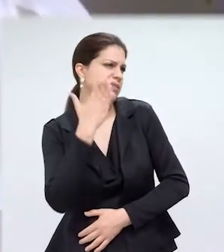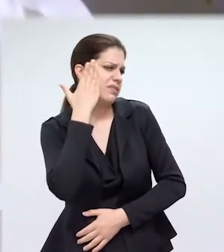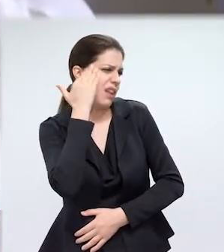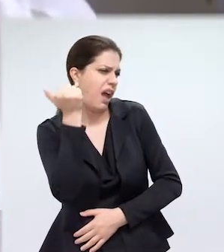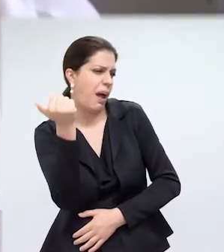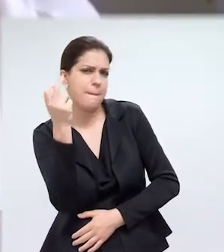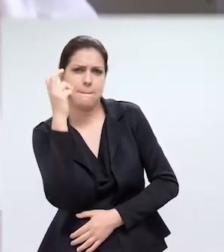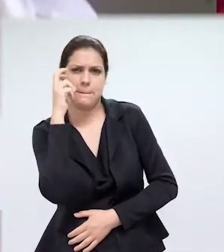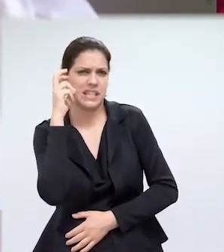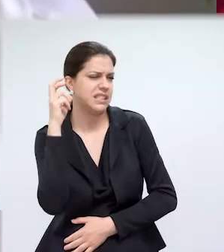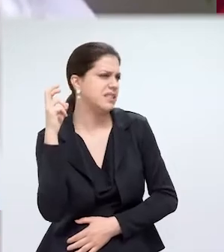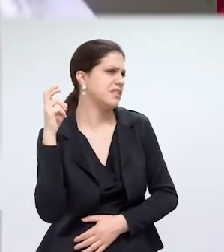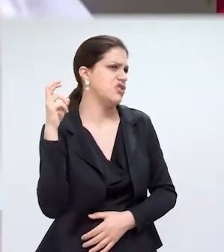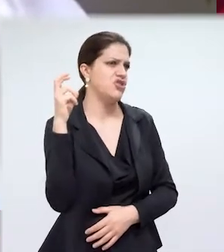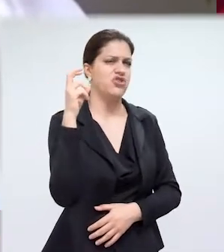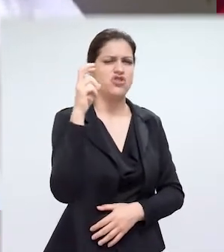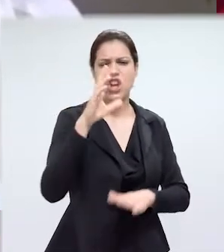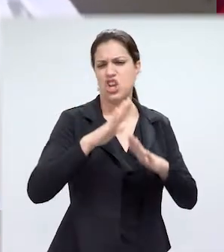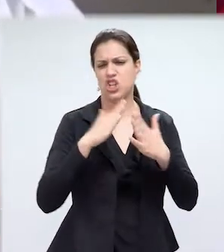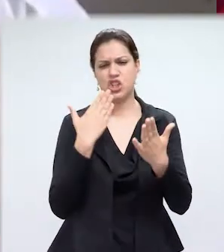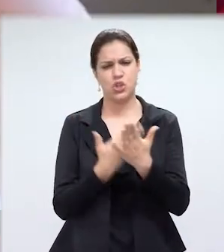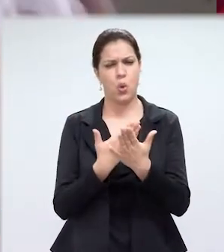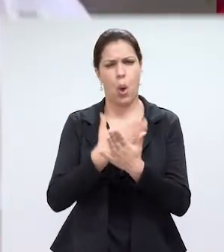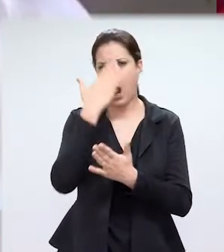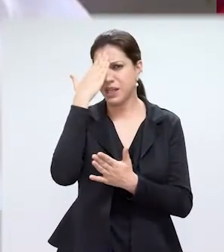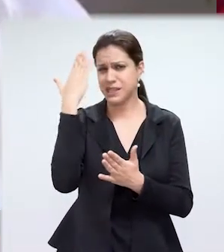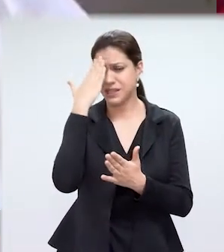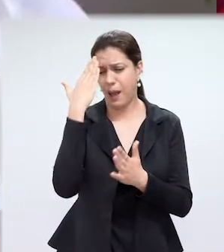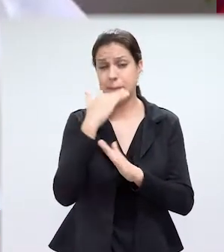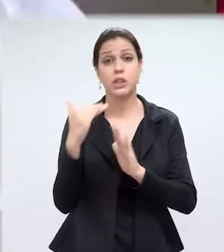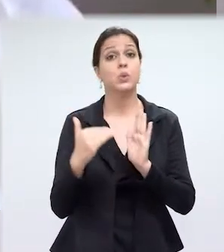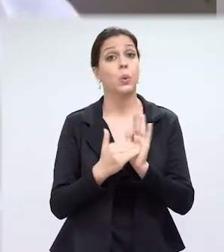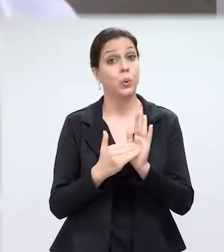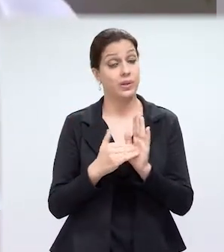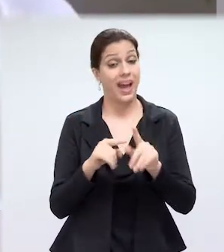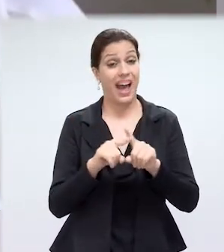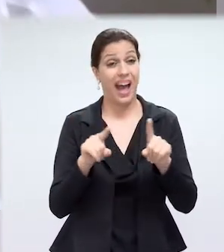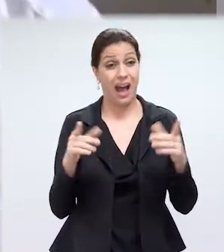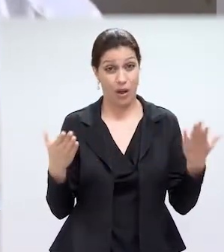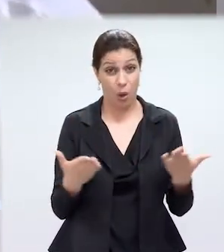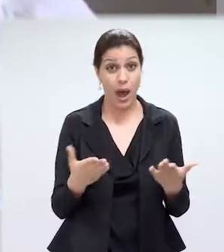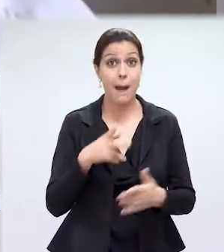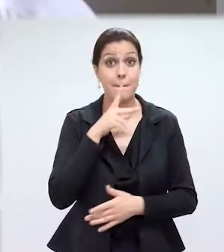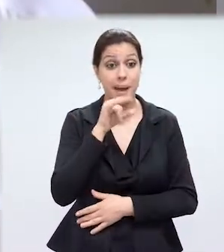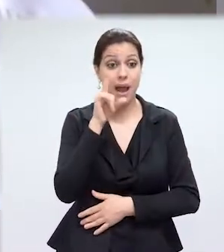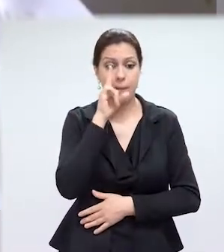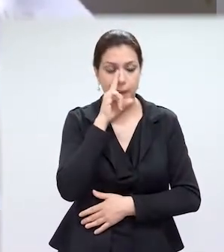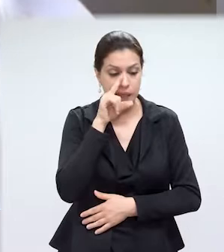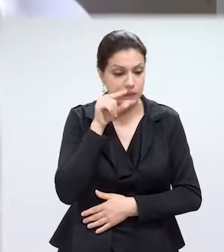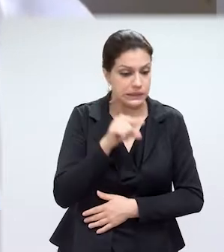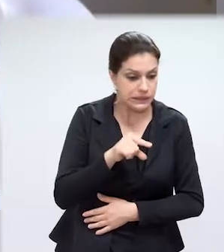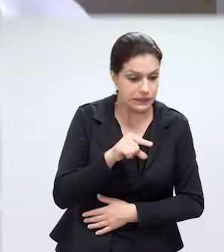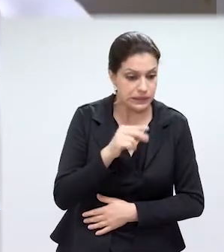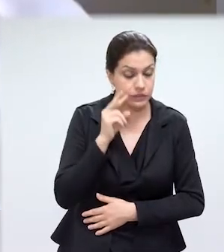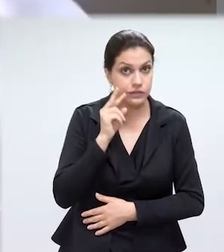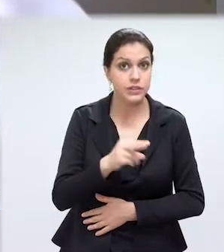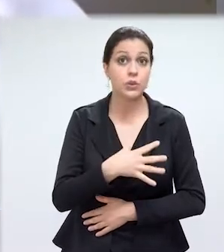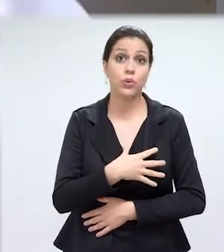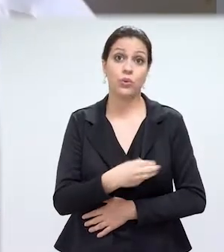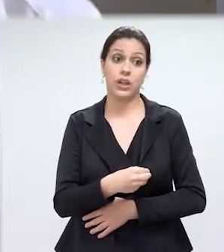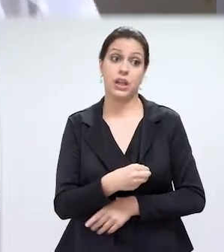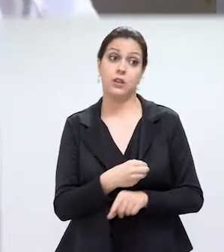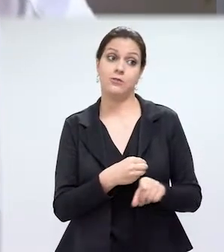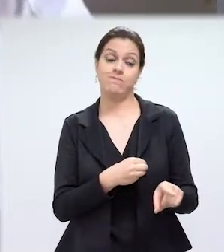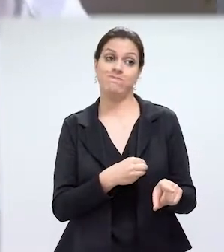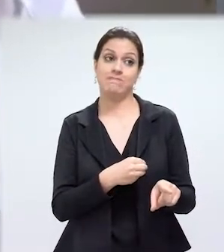seus filhos são pequenos gênios, né? Vão muito bem na escola. Eles também entraram em